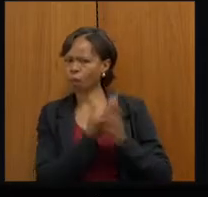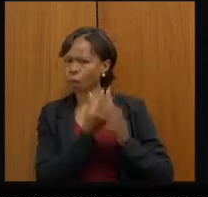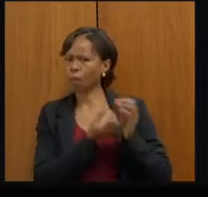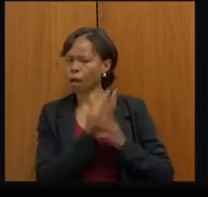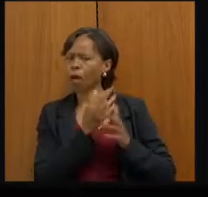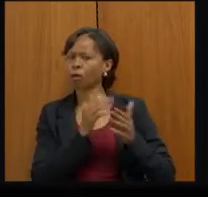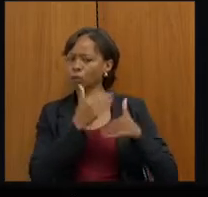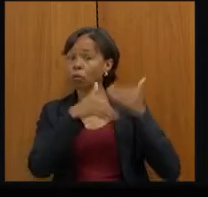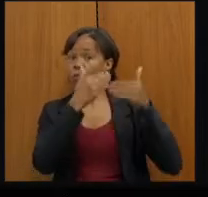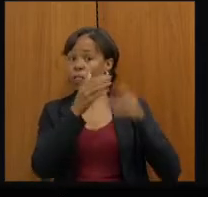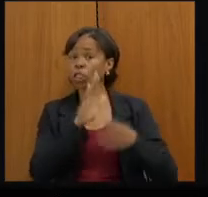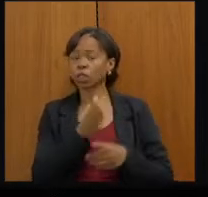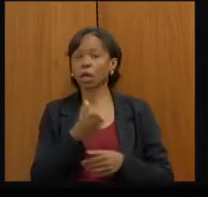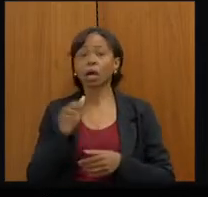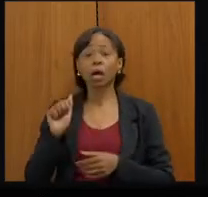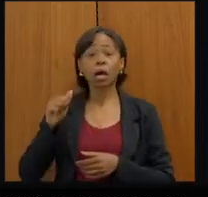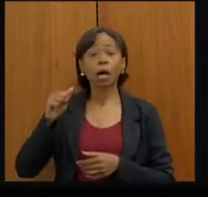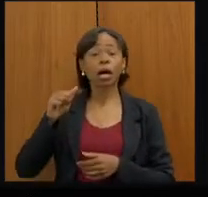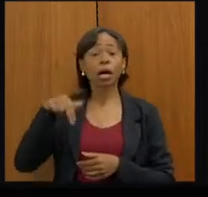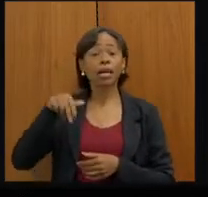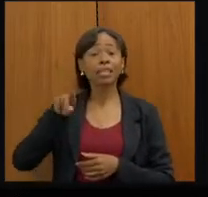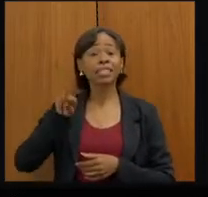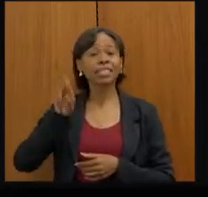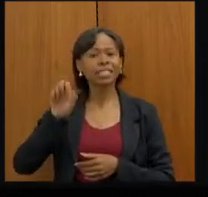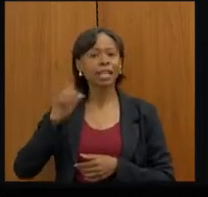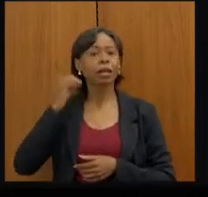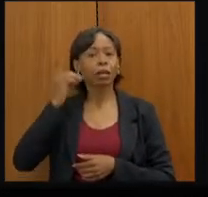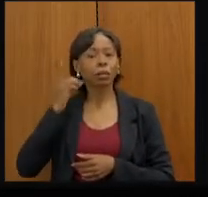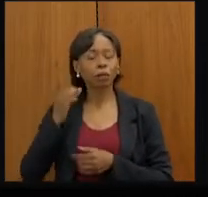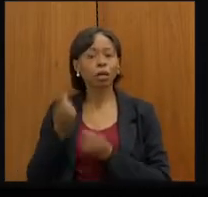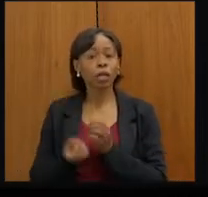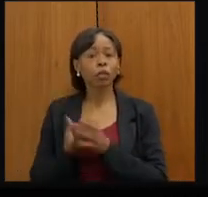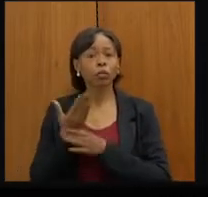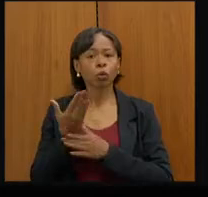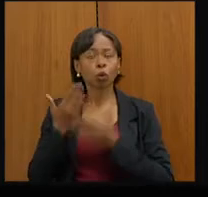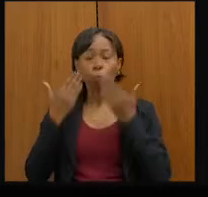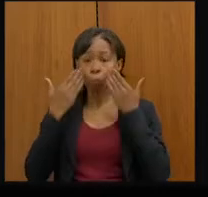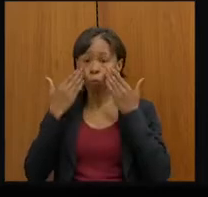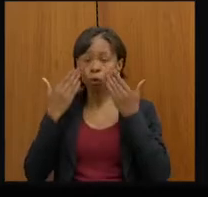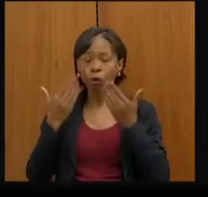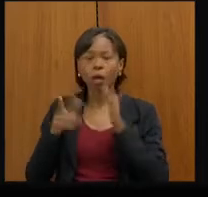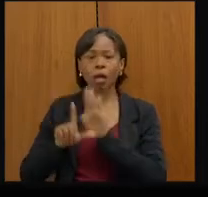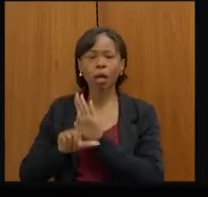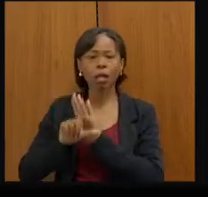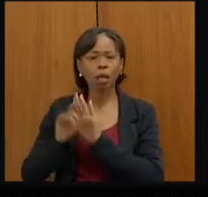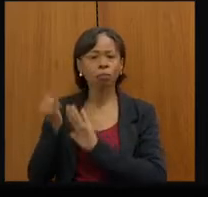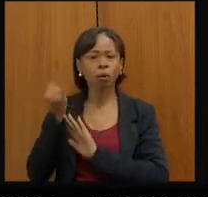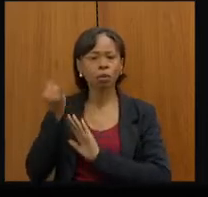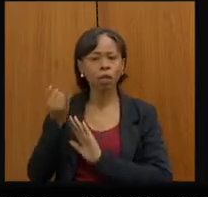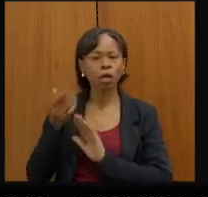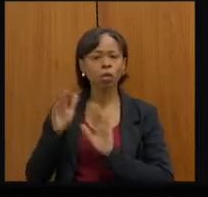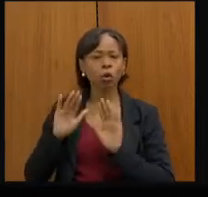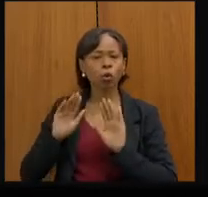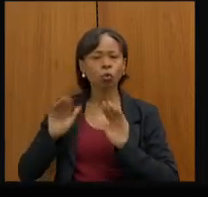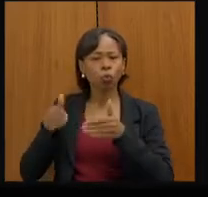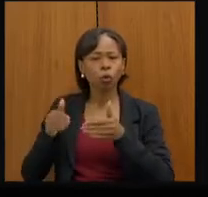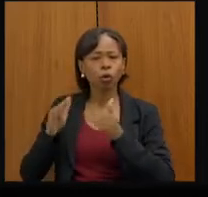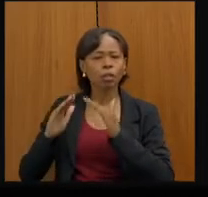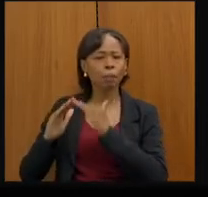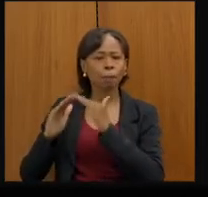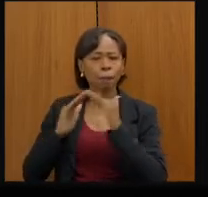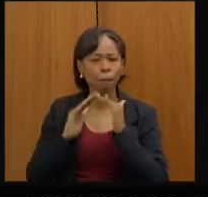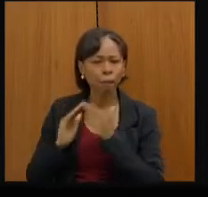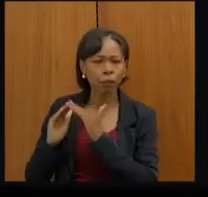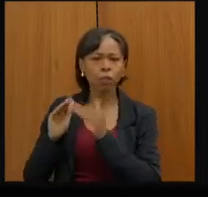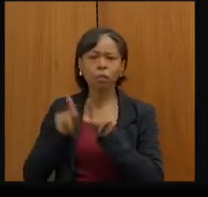Jesus é apresentou o projeto convertido em lei muito importante no que refere à a moradia vários outros várias outras